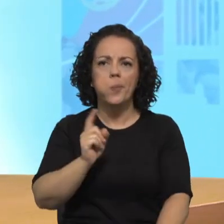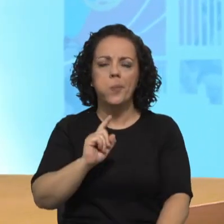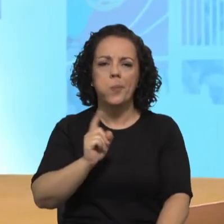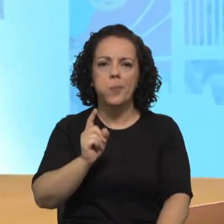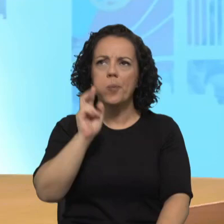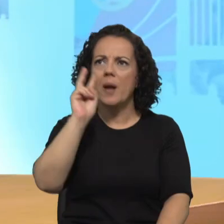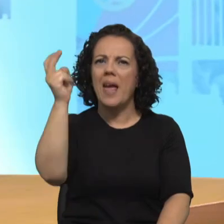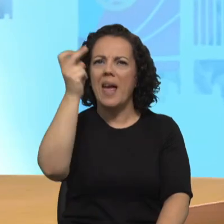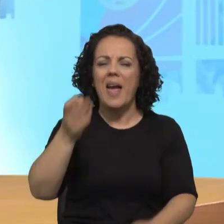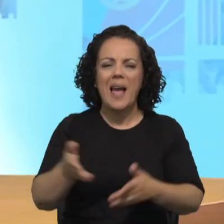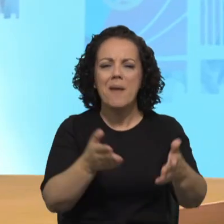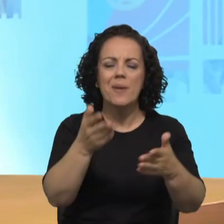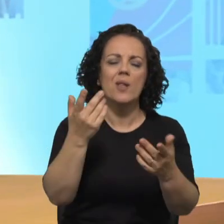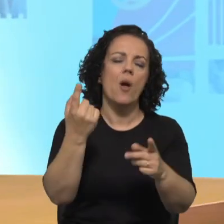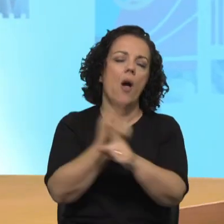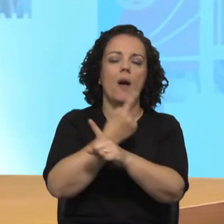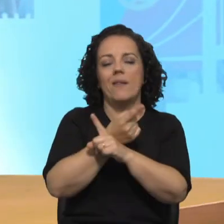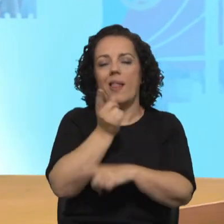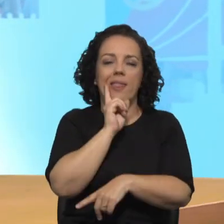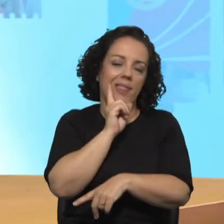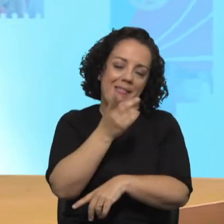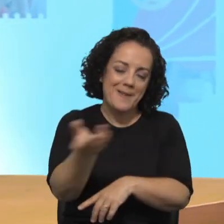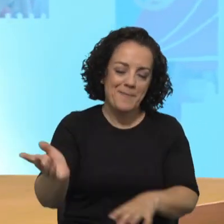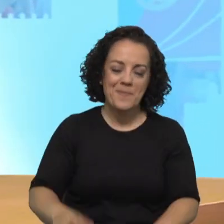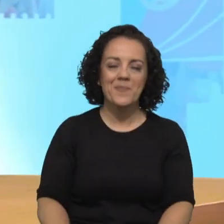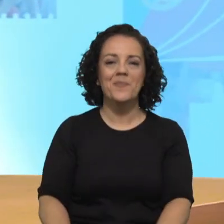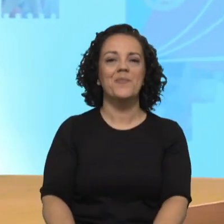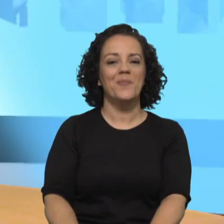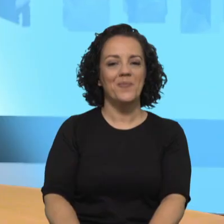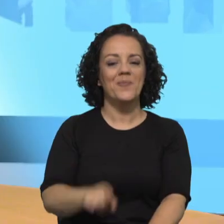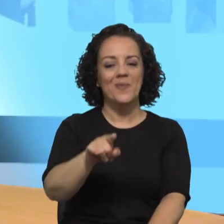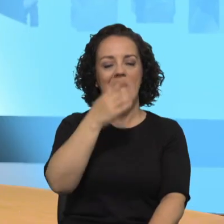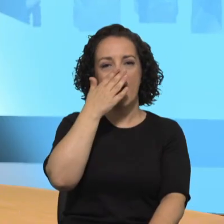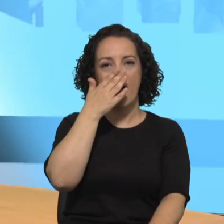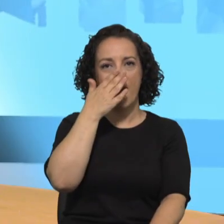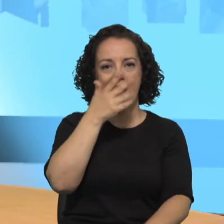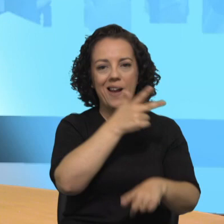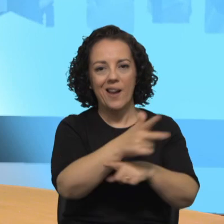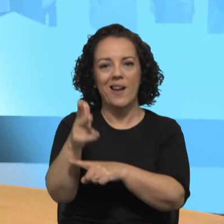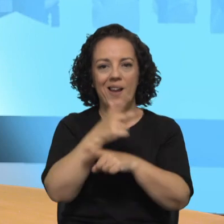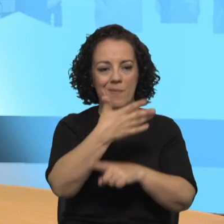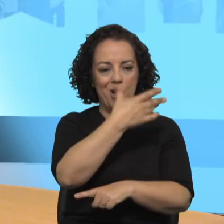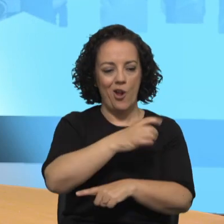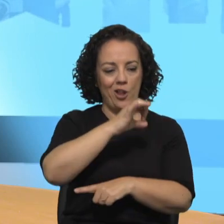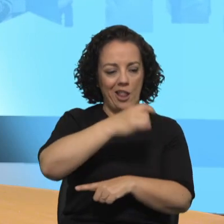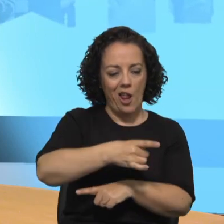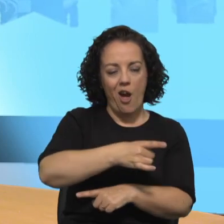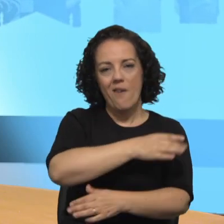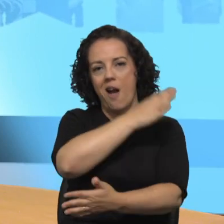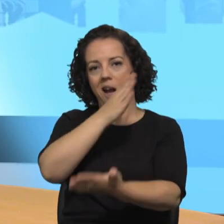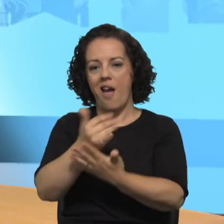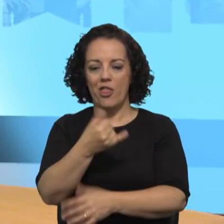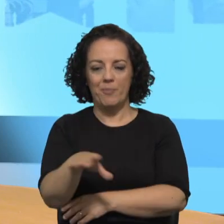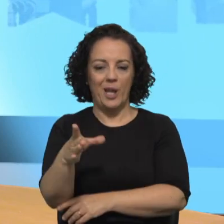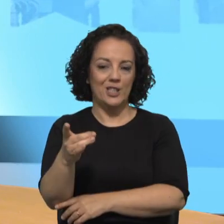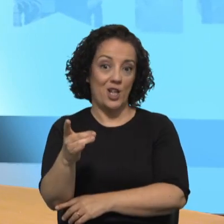indicações de caminho, sei lá, essas peripécias. De facto, uma reportagem das jornadas desde 89 até 2019,